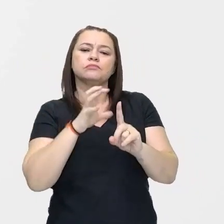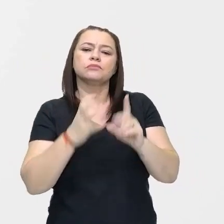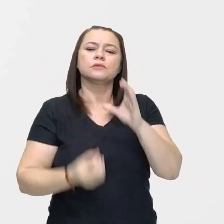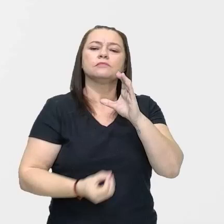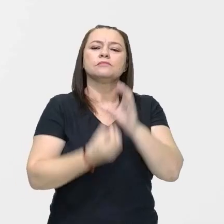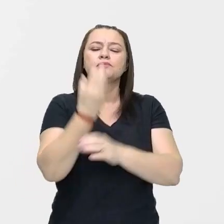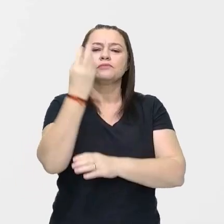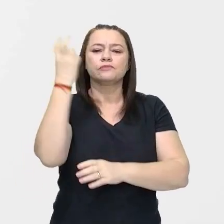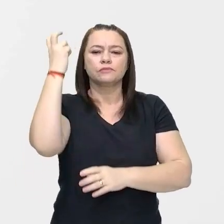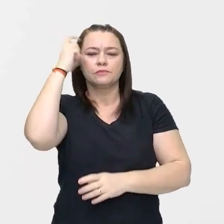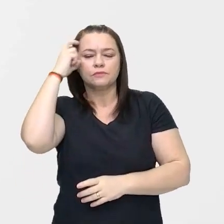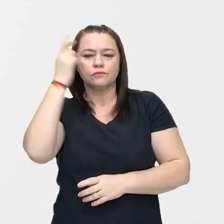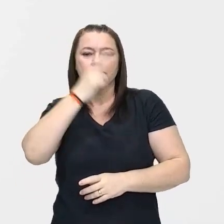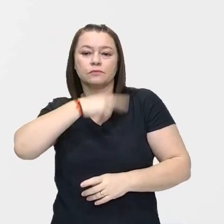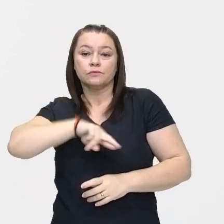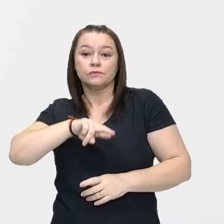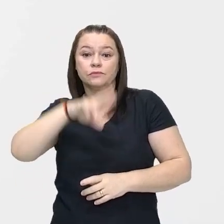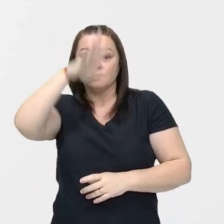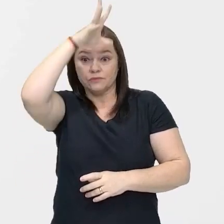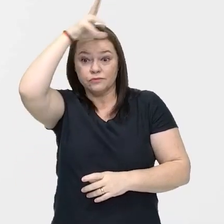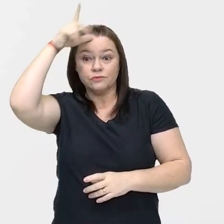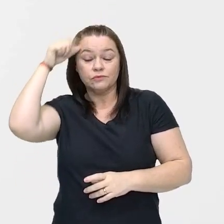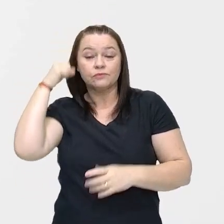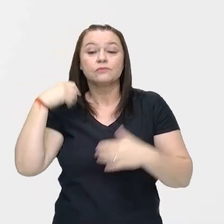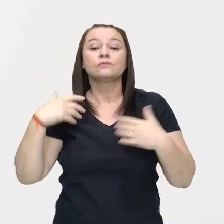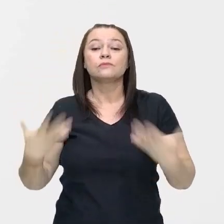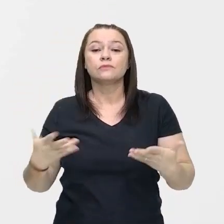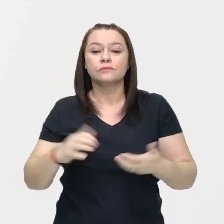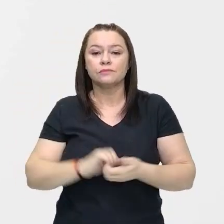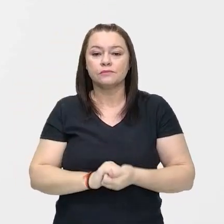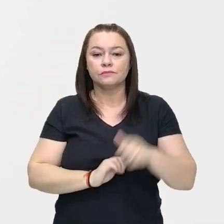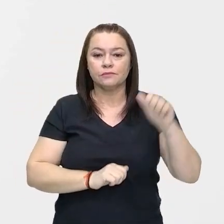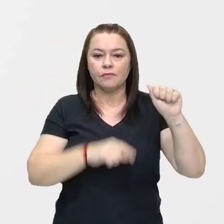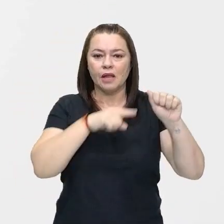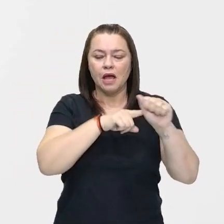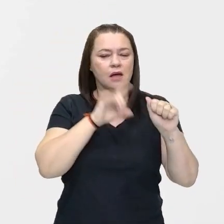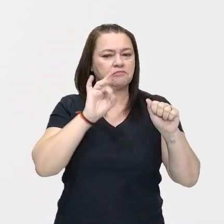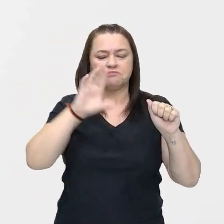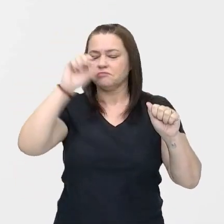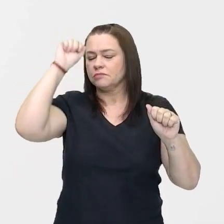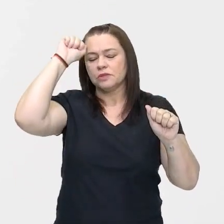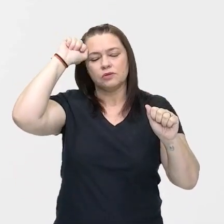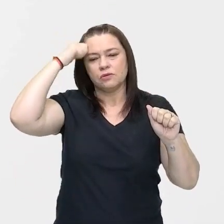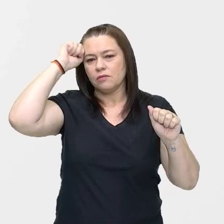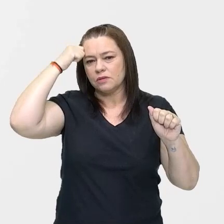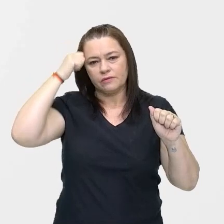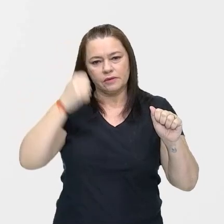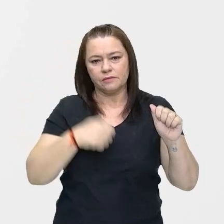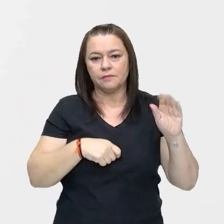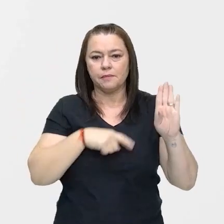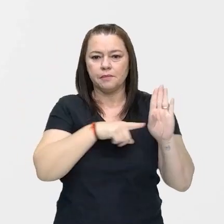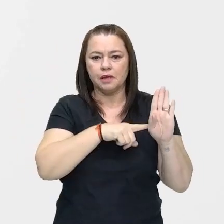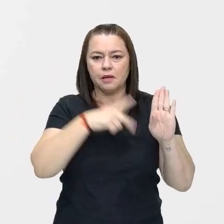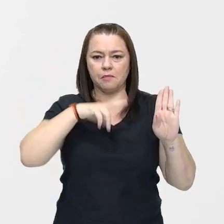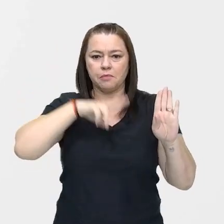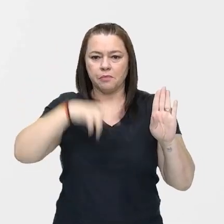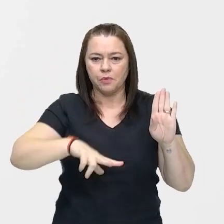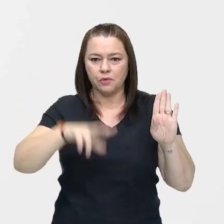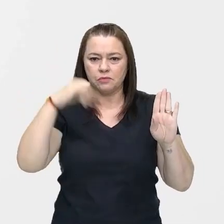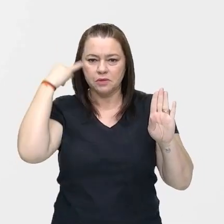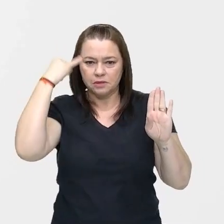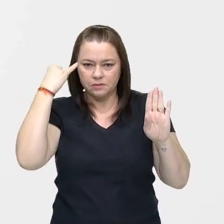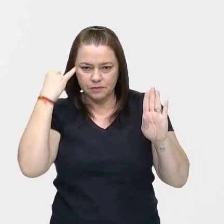cultural e religiosa do estado do Amazonas? A, somente os africanos. B, portugueses